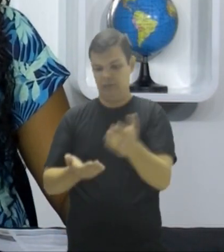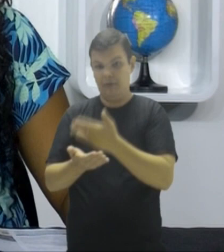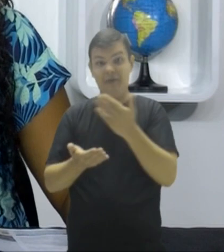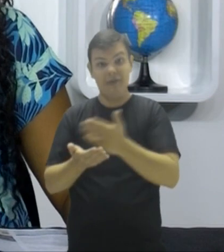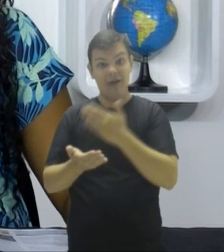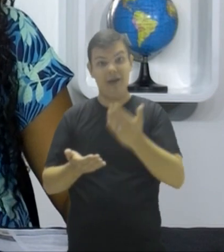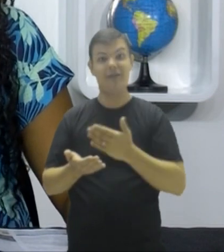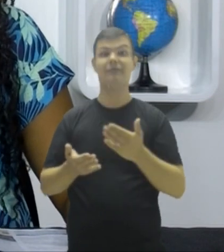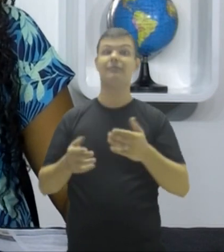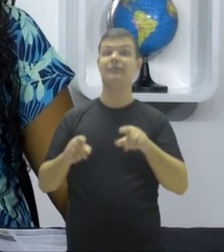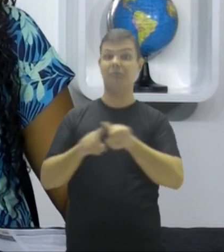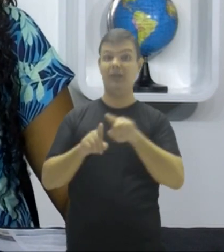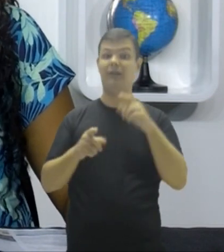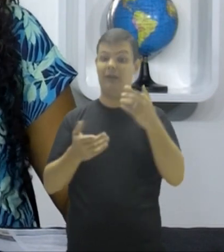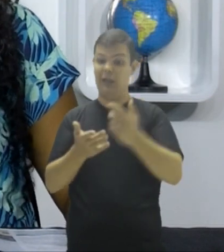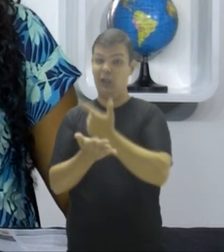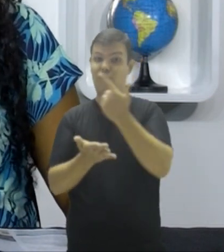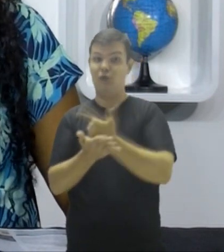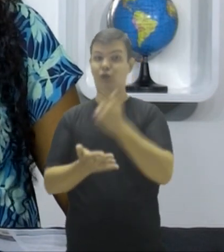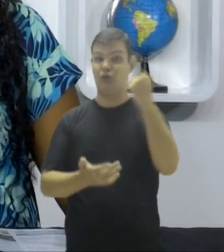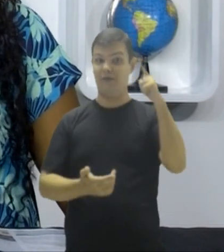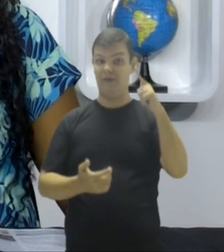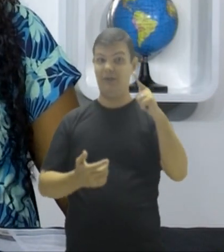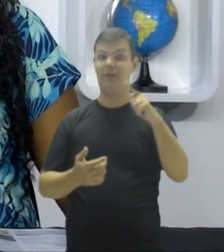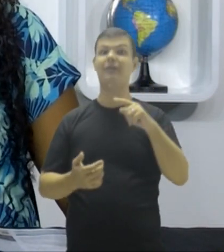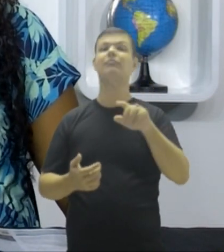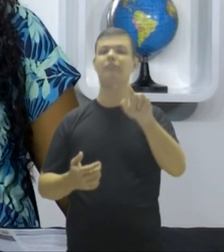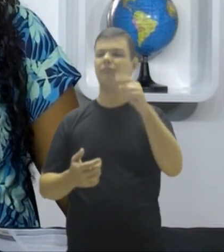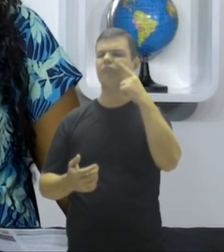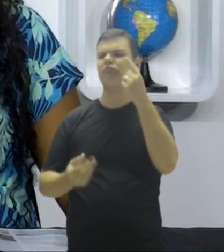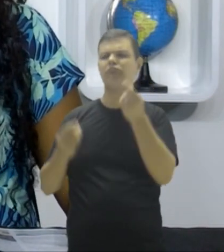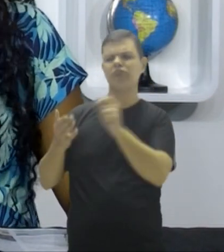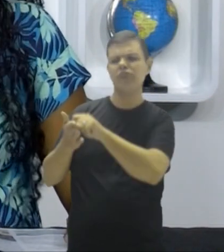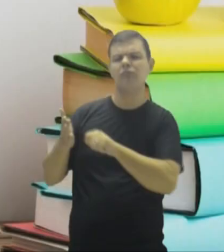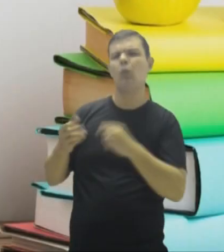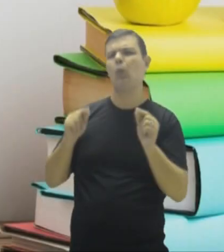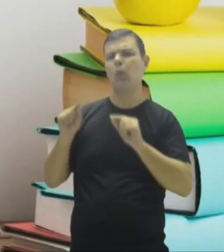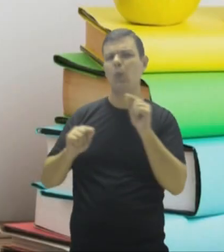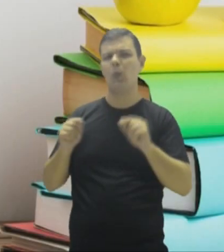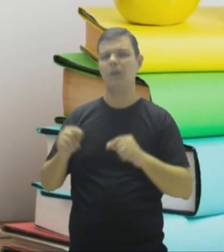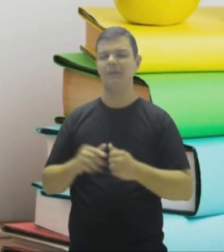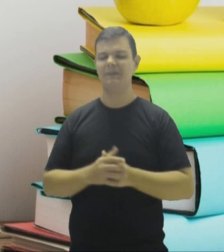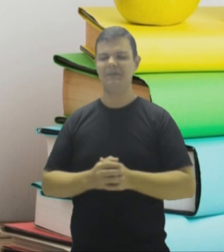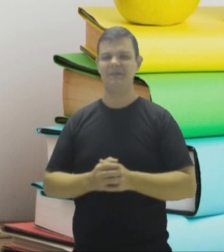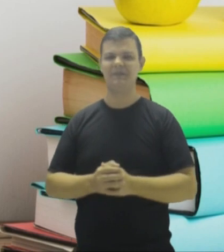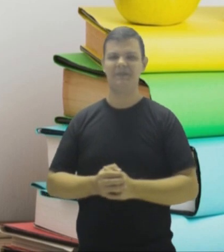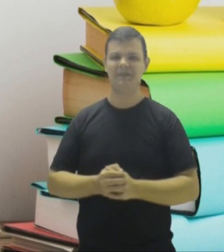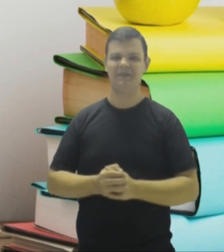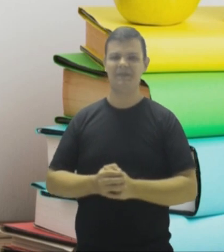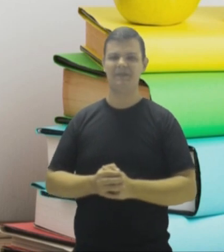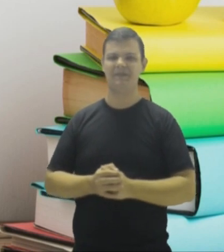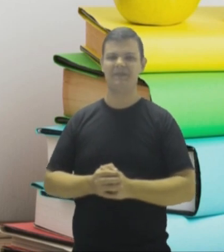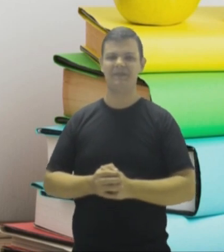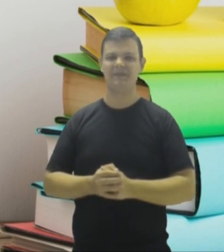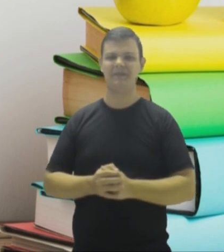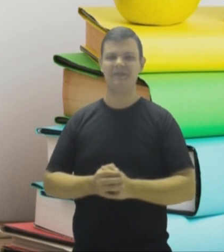tua caneta e o teu livro de Geografia e acompanha comigo o que você precisa anotar hoje.